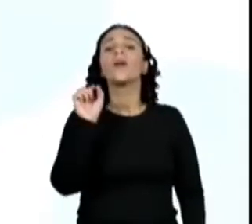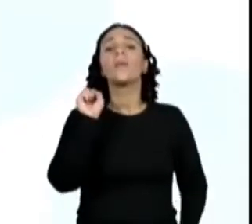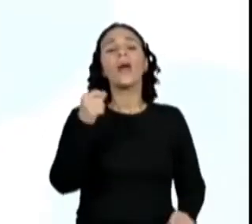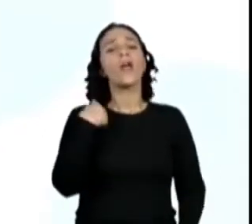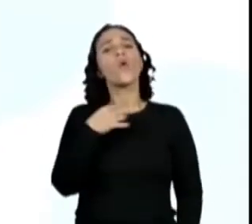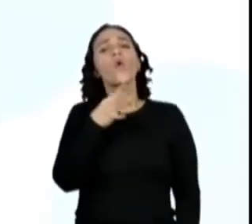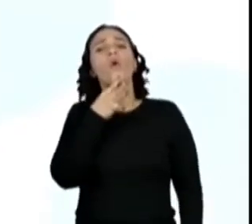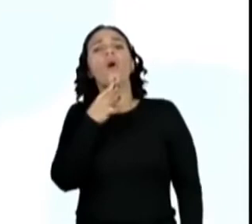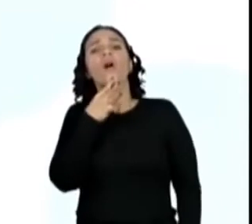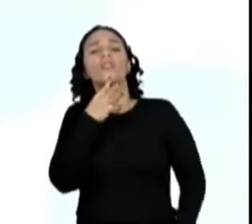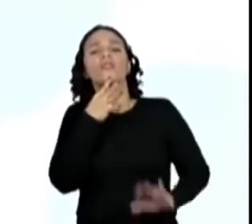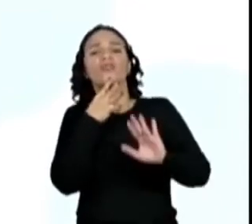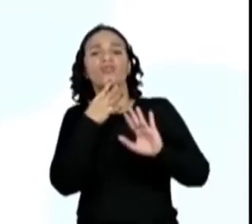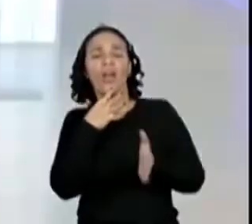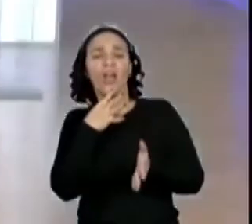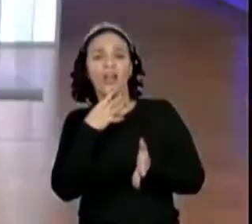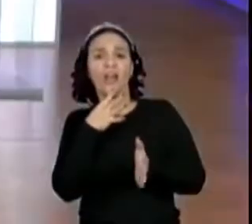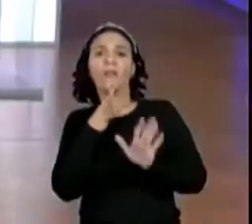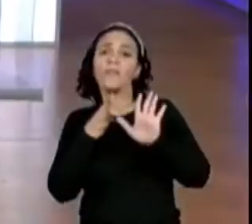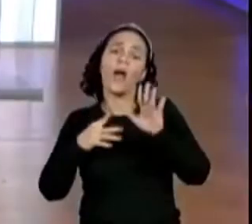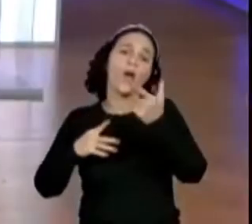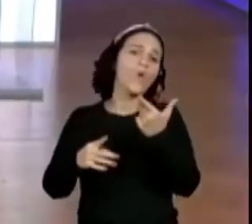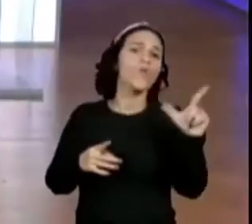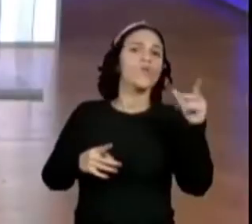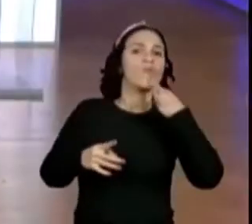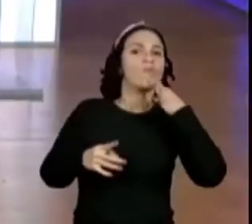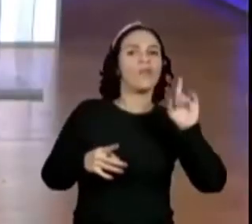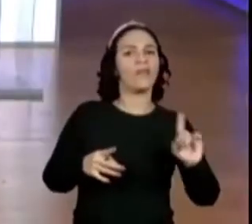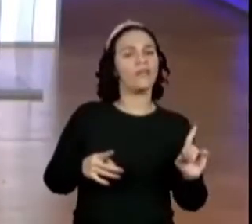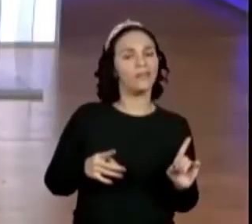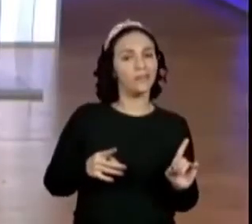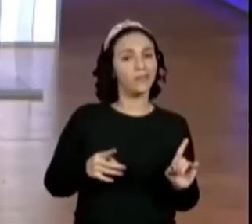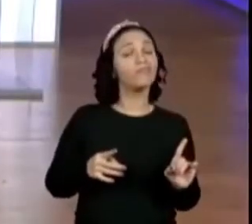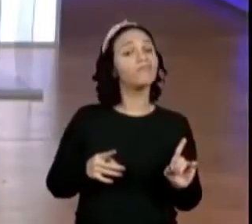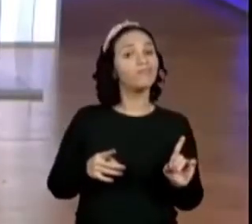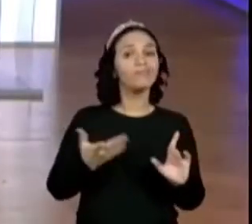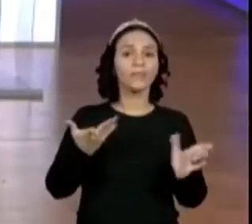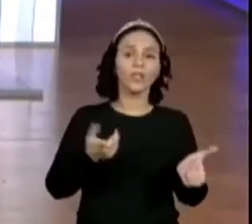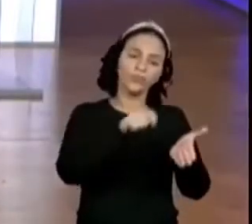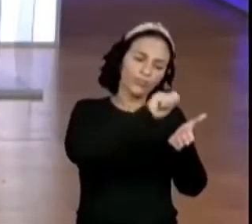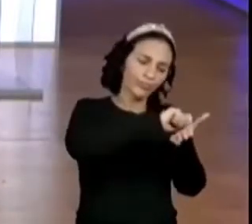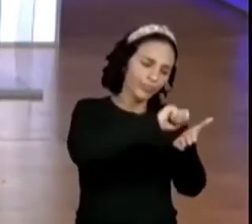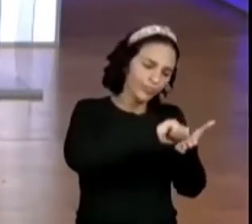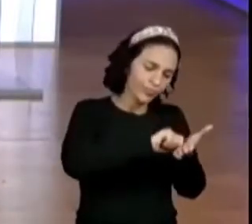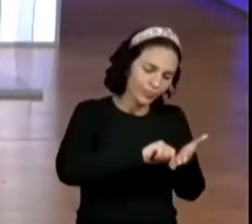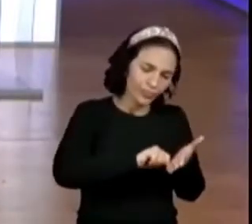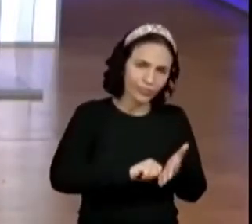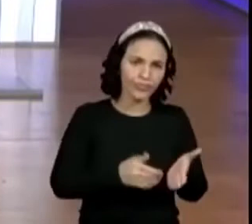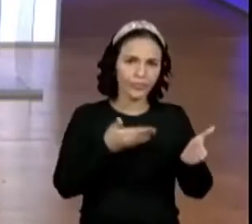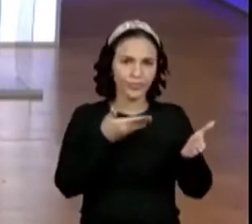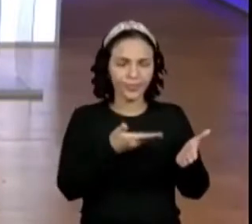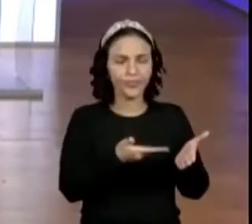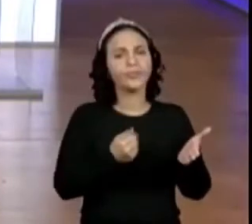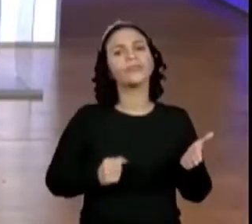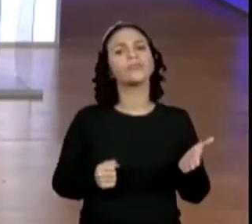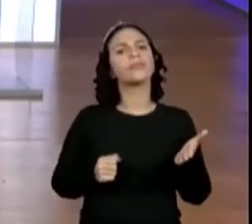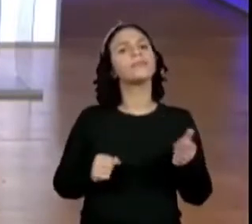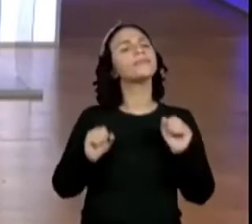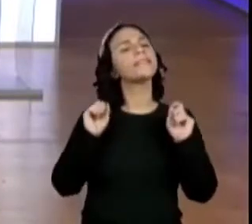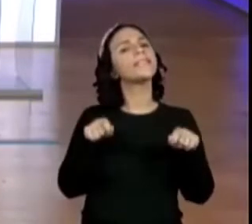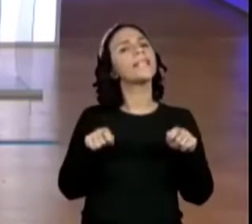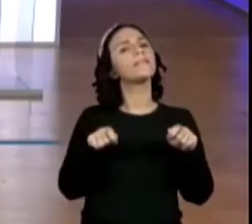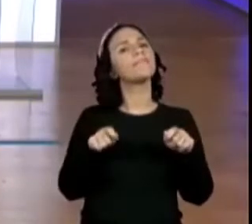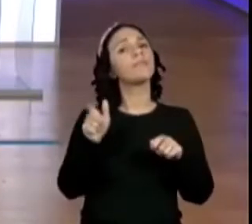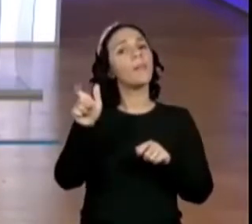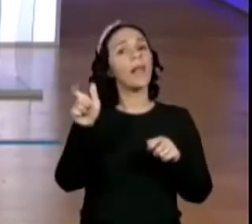mim. Sim. E vai ser uma nova. Eu posso retomar a escrita com outra, com uma